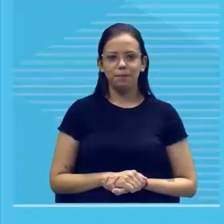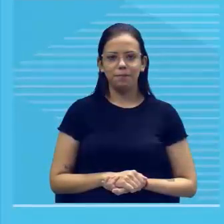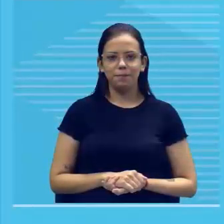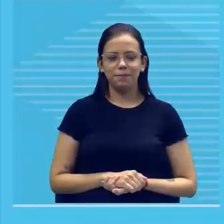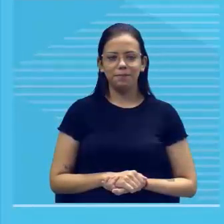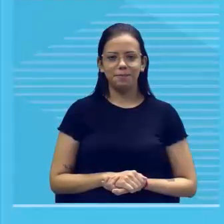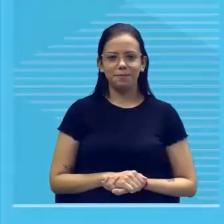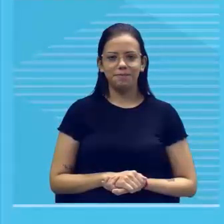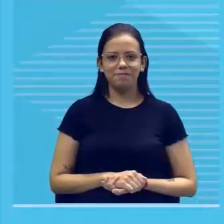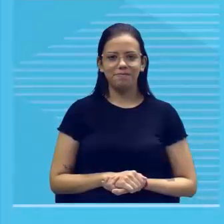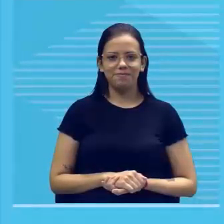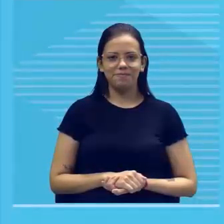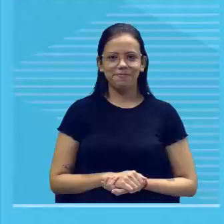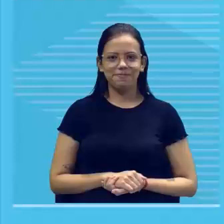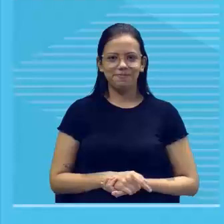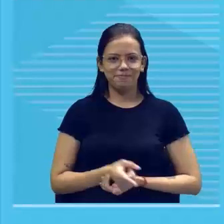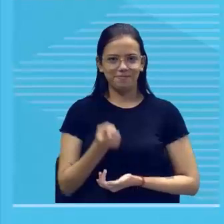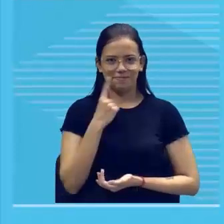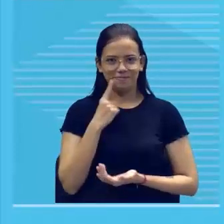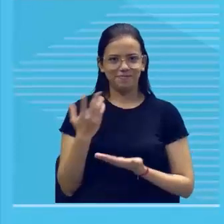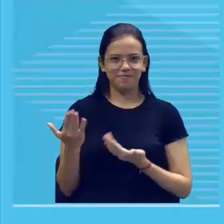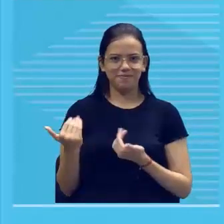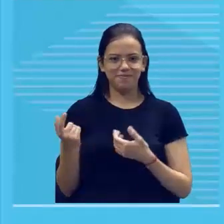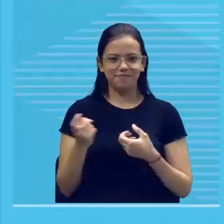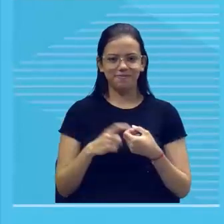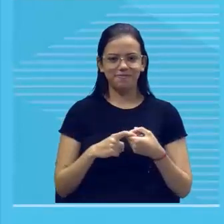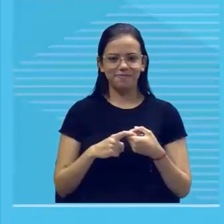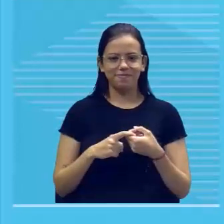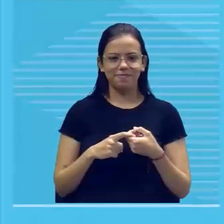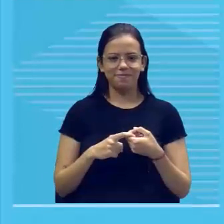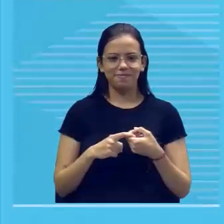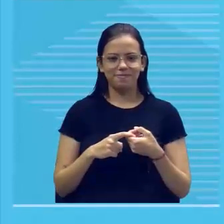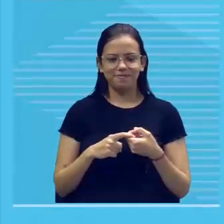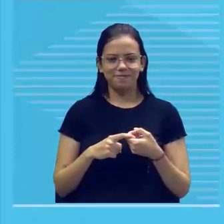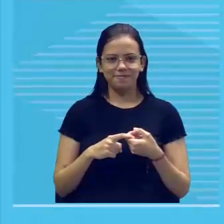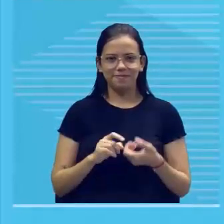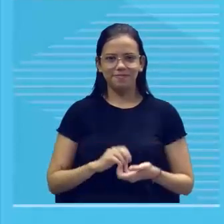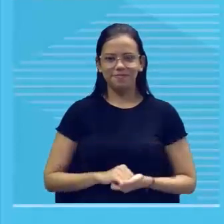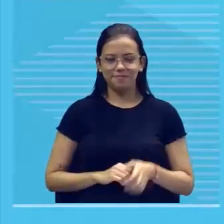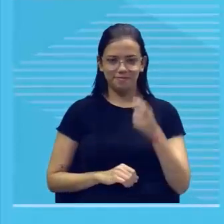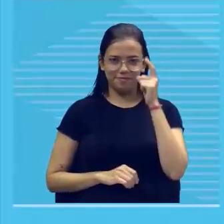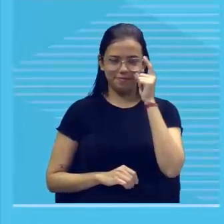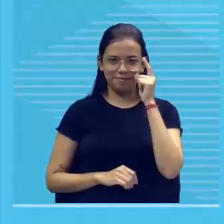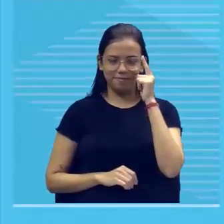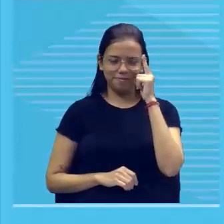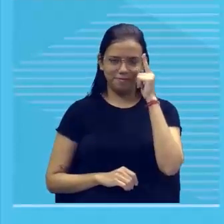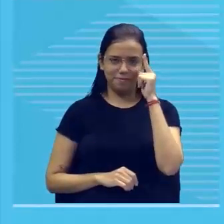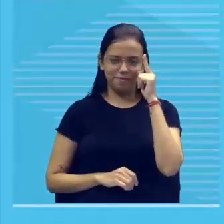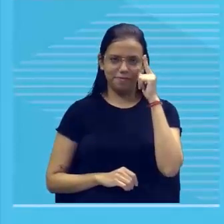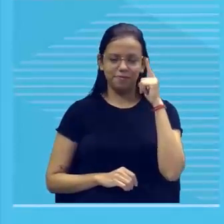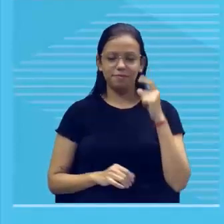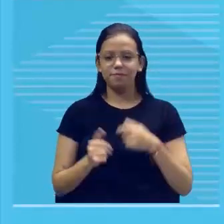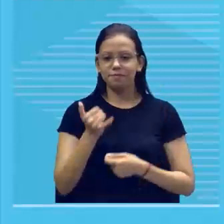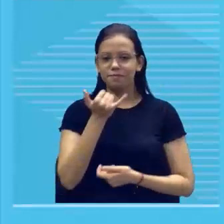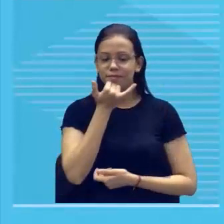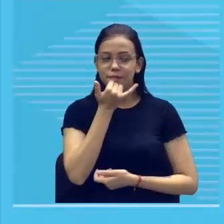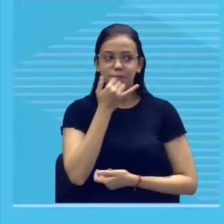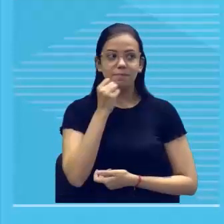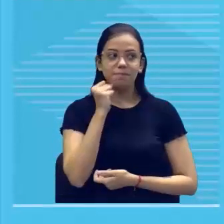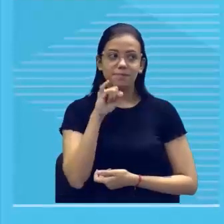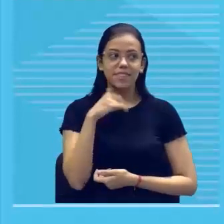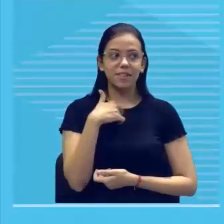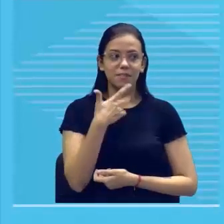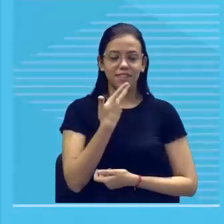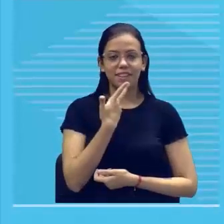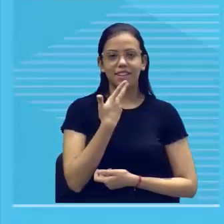oi oi jovens vamos vamos lá me desculpe tá pronto se tiver